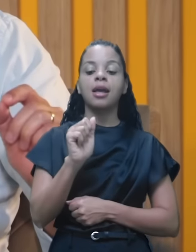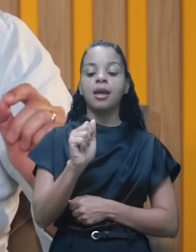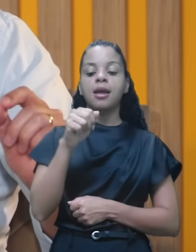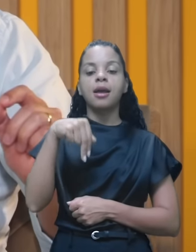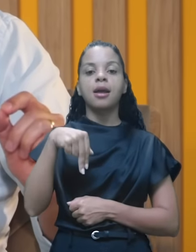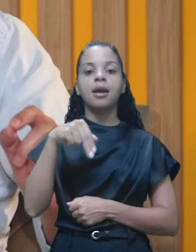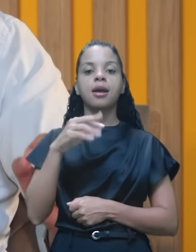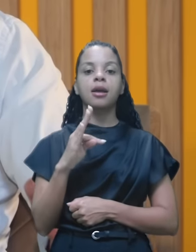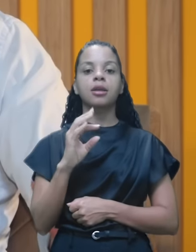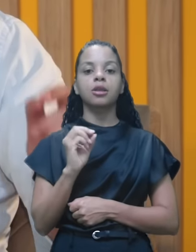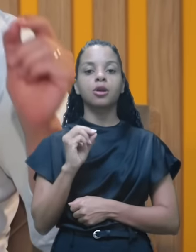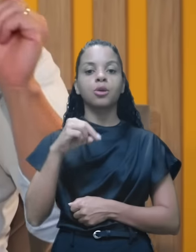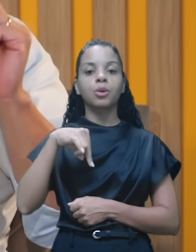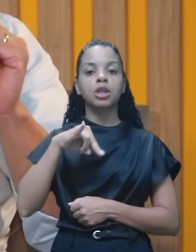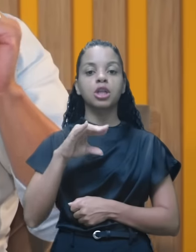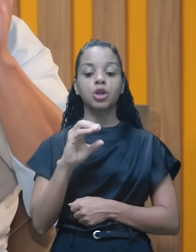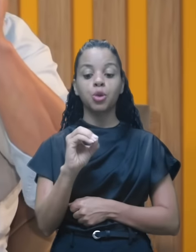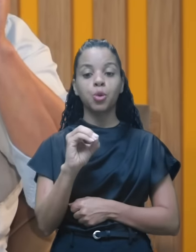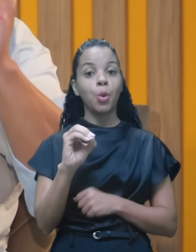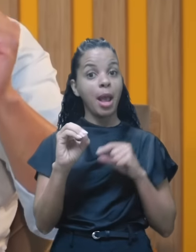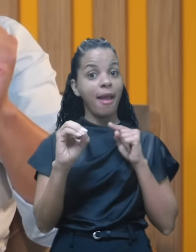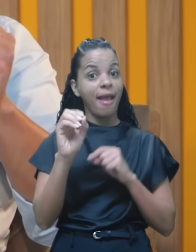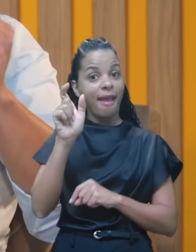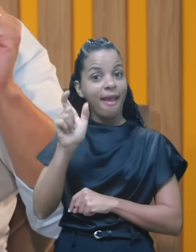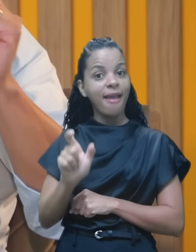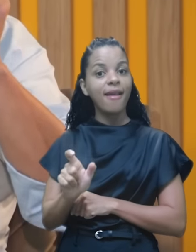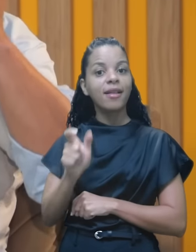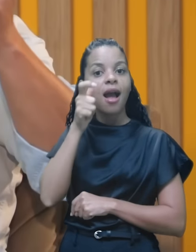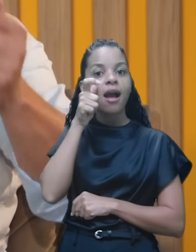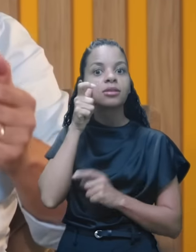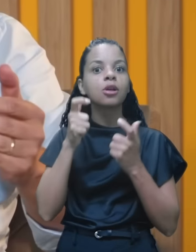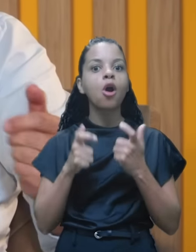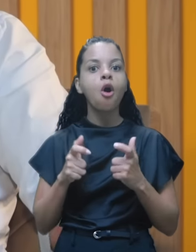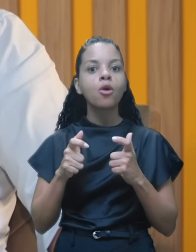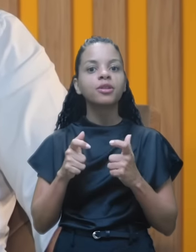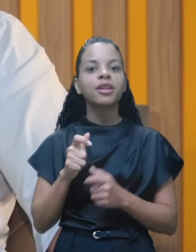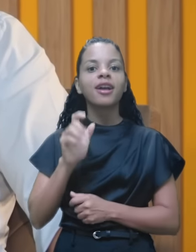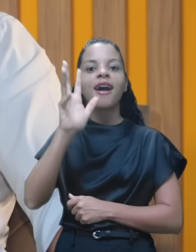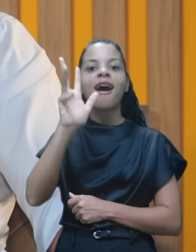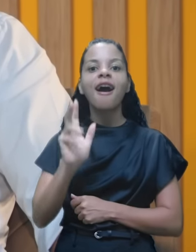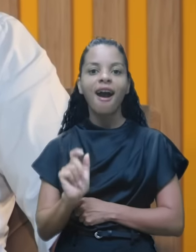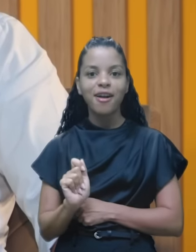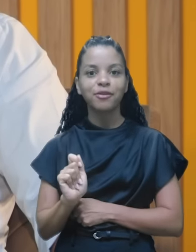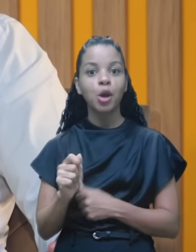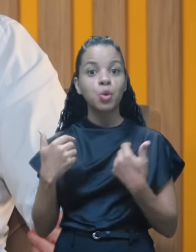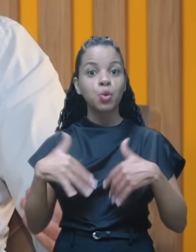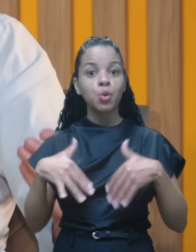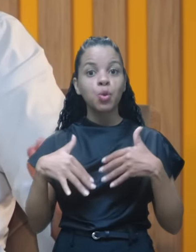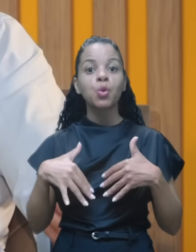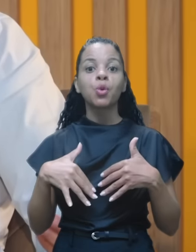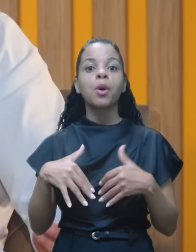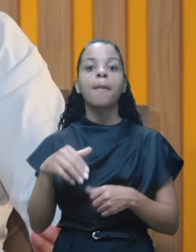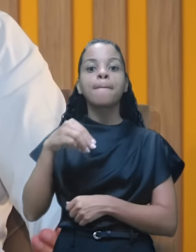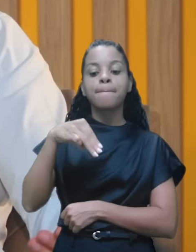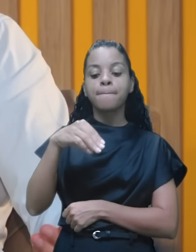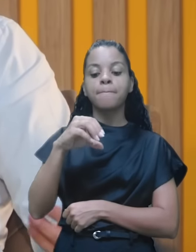Nadjama, que nos assiste lá de Moçambique, né? Nosso irmão africano da capital